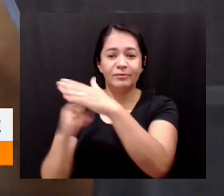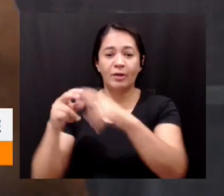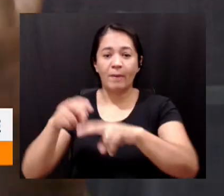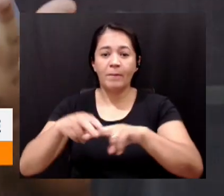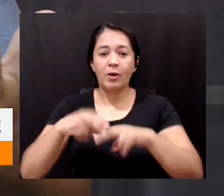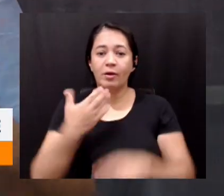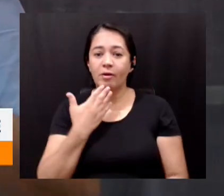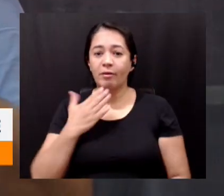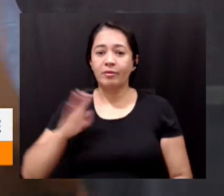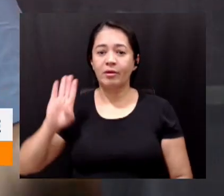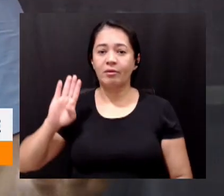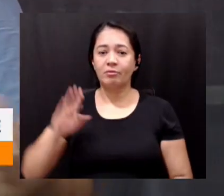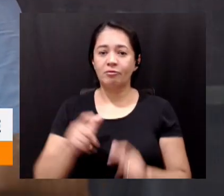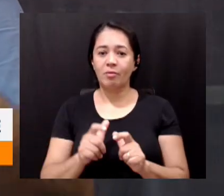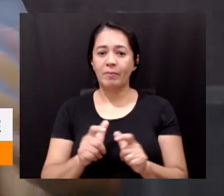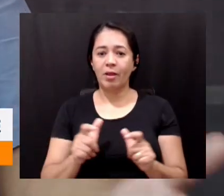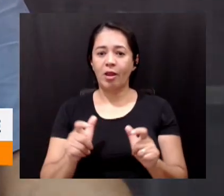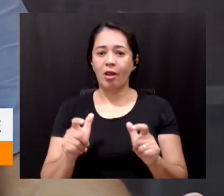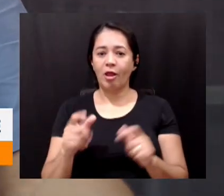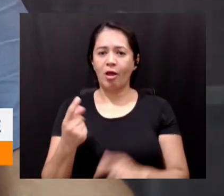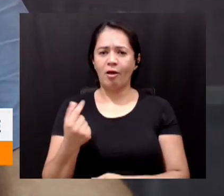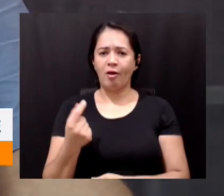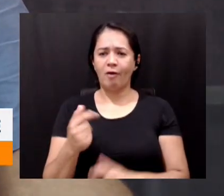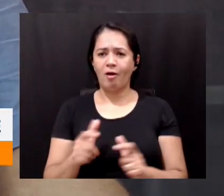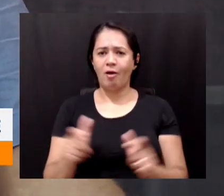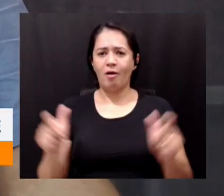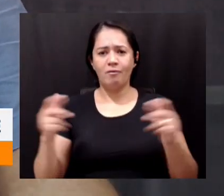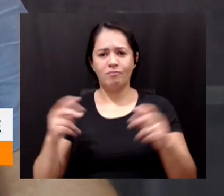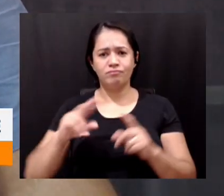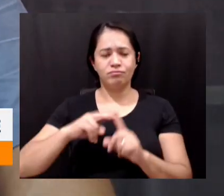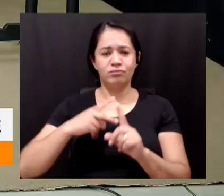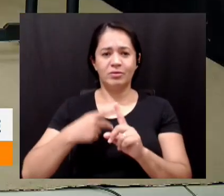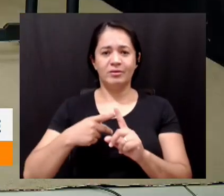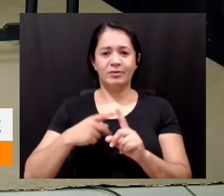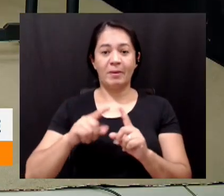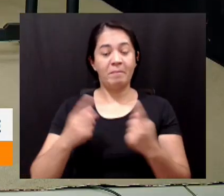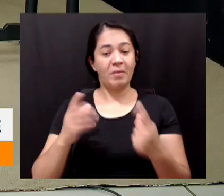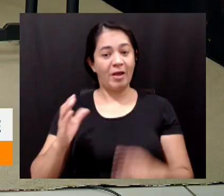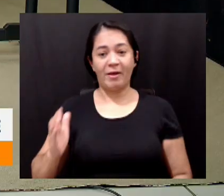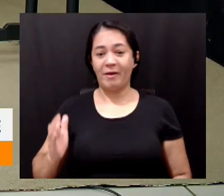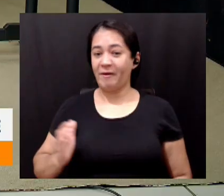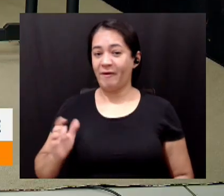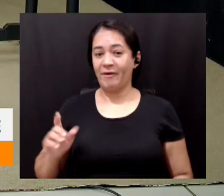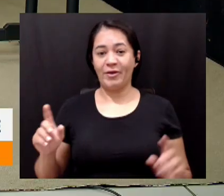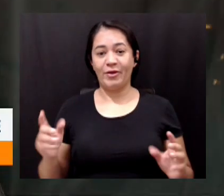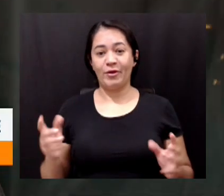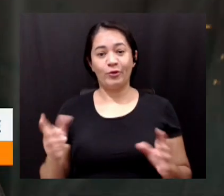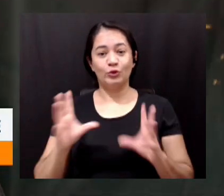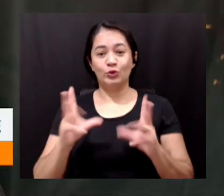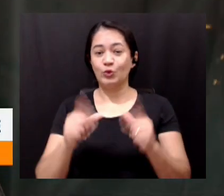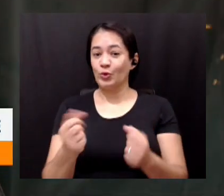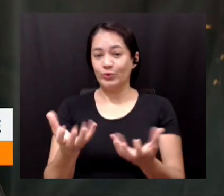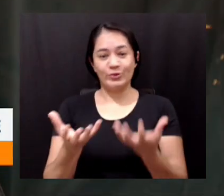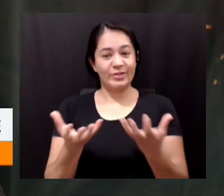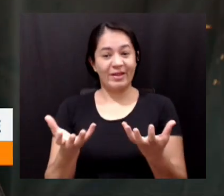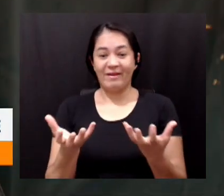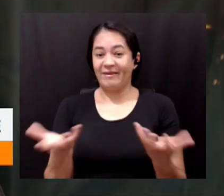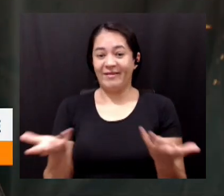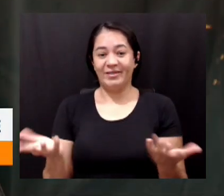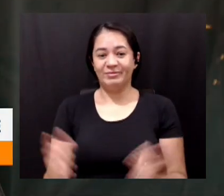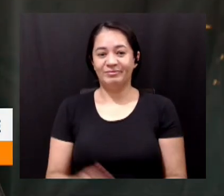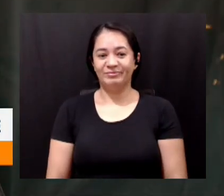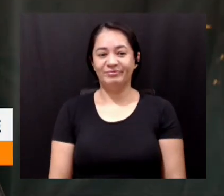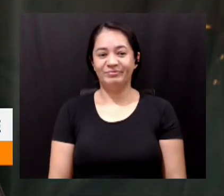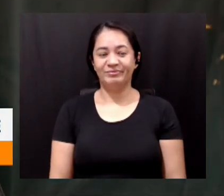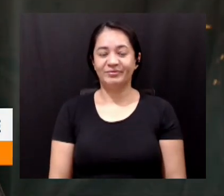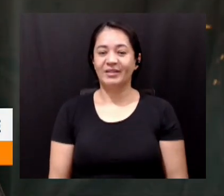crescimento financeiro do nada, e quem não quer ficar rico, né? Exatamente, é sobre isso, gente. Olha, 8h52, a gente